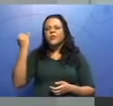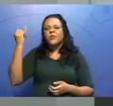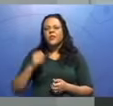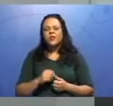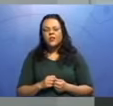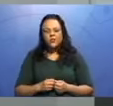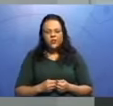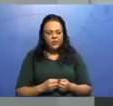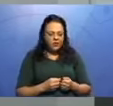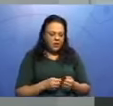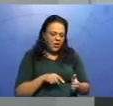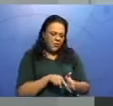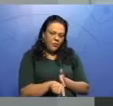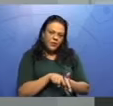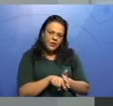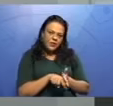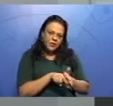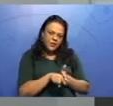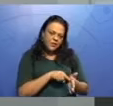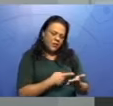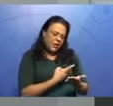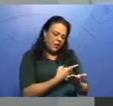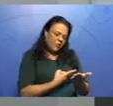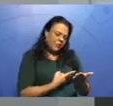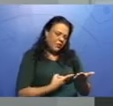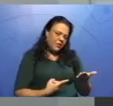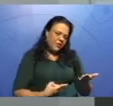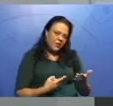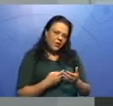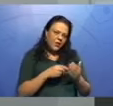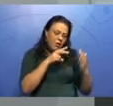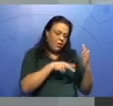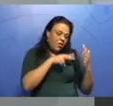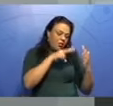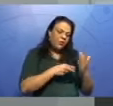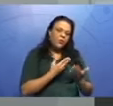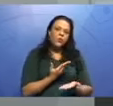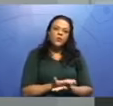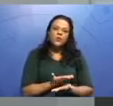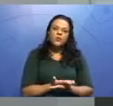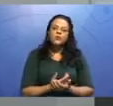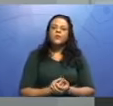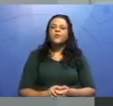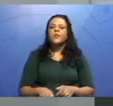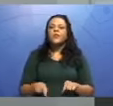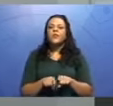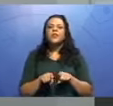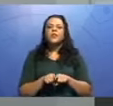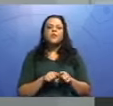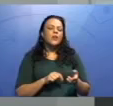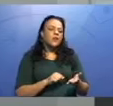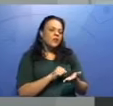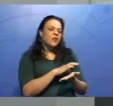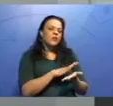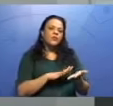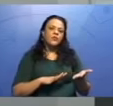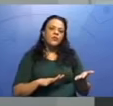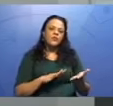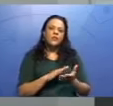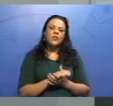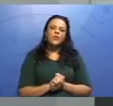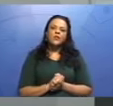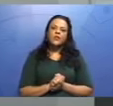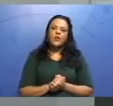olhar o material de vocês que tem esse módulo, dar uma lida, dar uma estudada, mas fazer as atividades. É aí que está o X da questão, que vocês vão